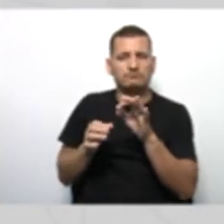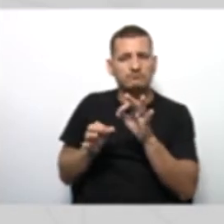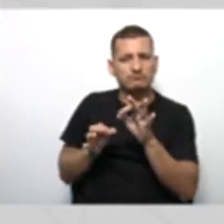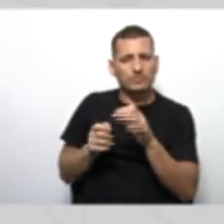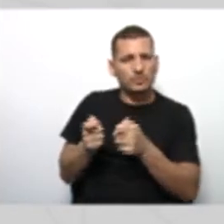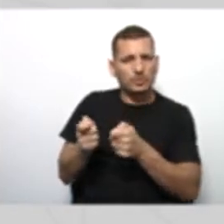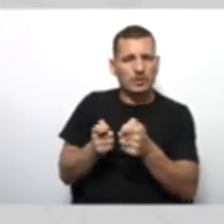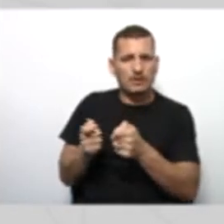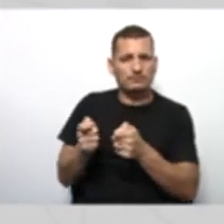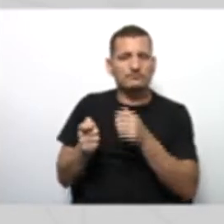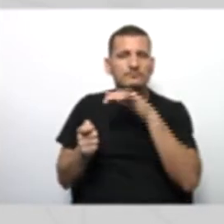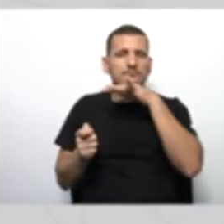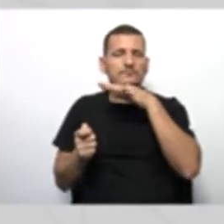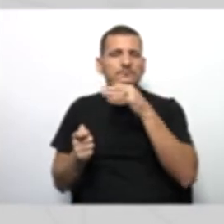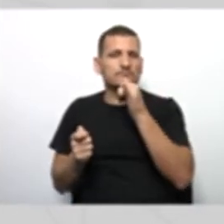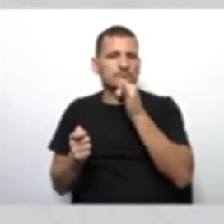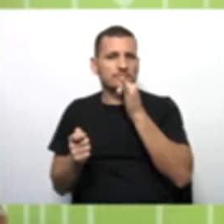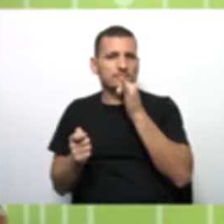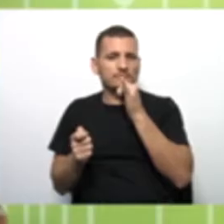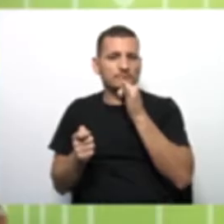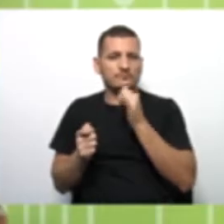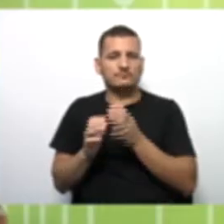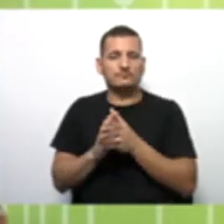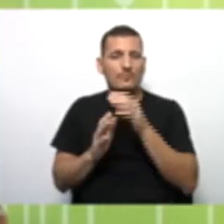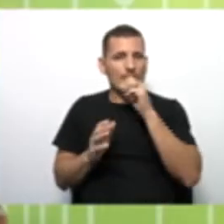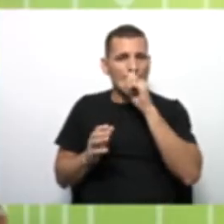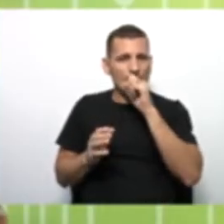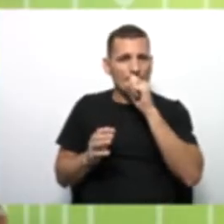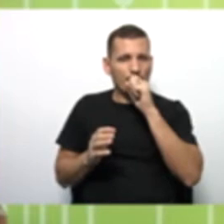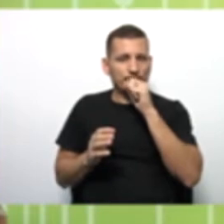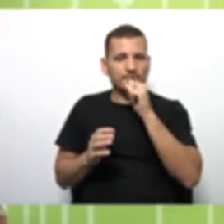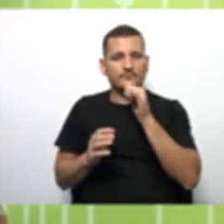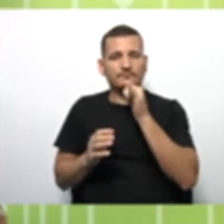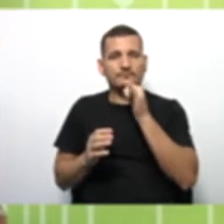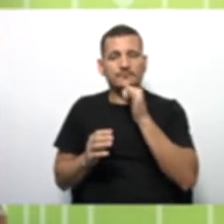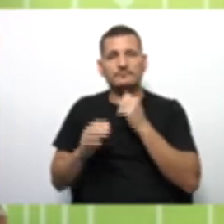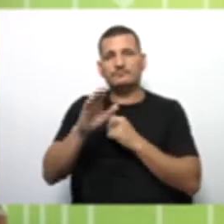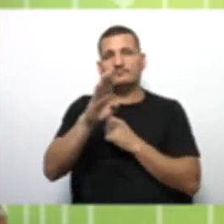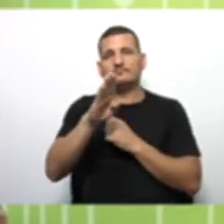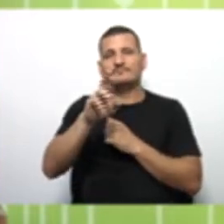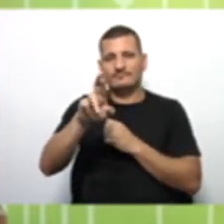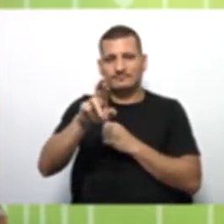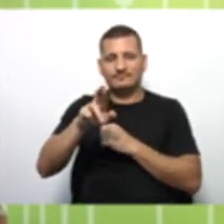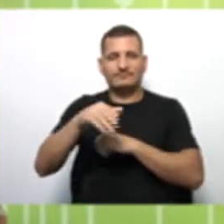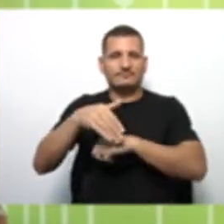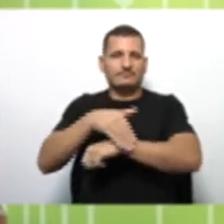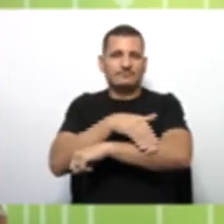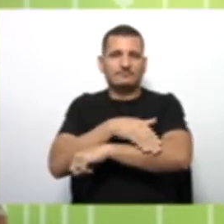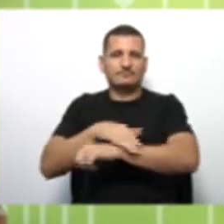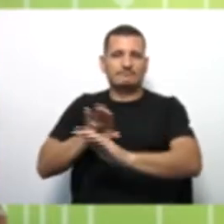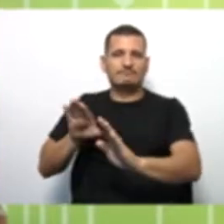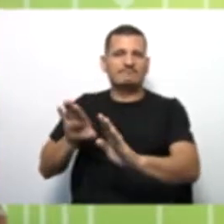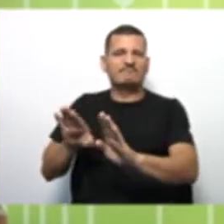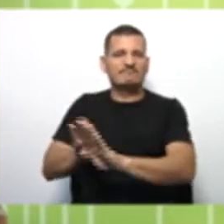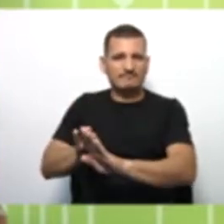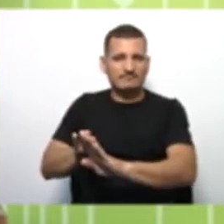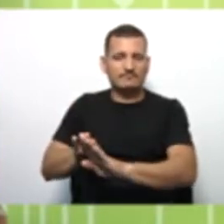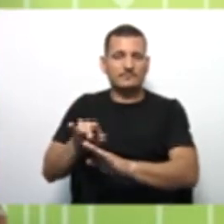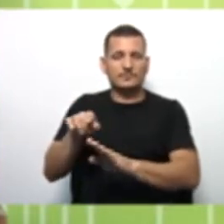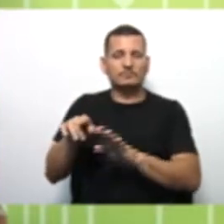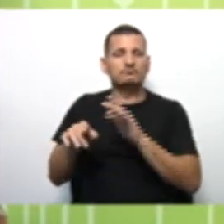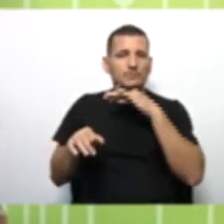Impacto ruim, por exemplo, voltando lá para o exemplo da laranja, né? Fechamento da BR-364, um impacto muito ruim para quem